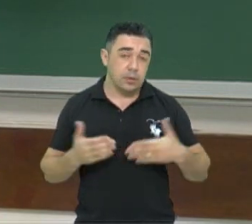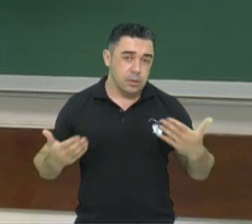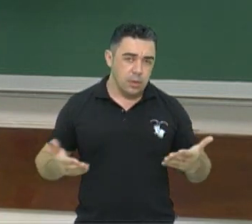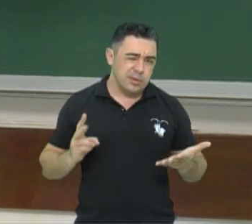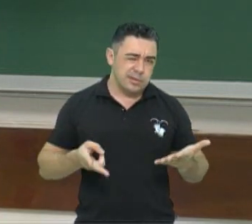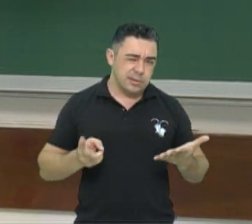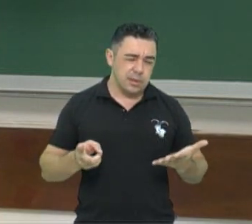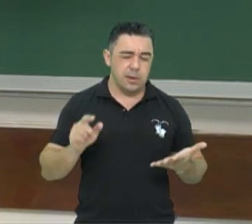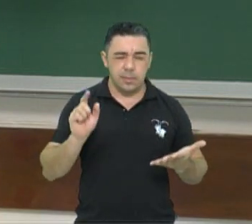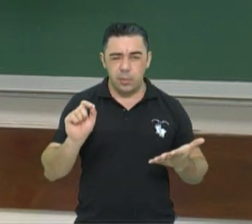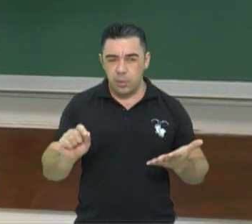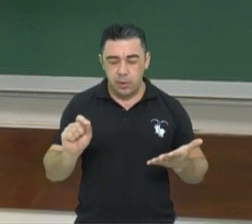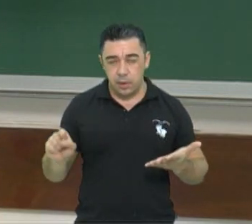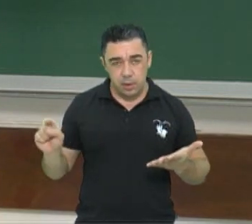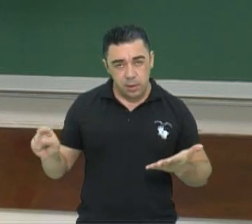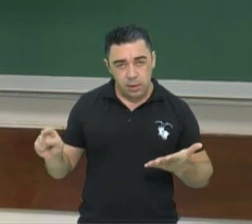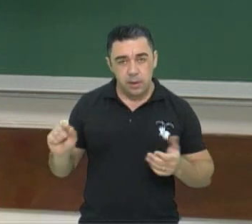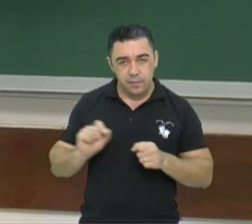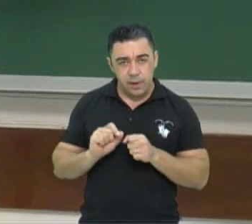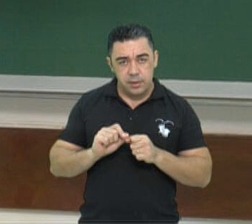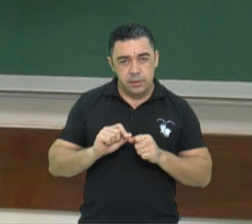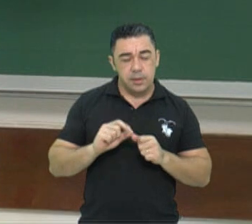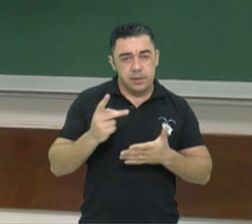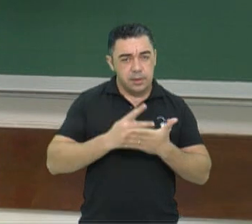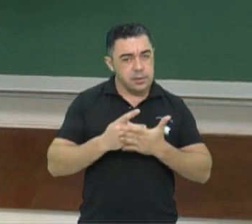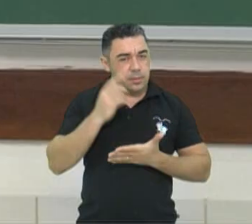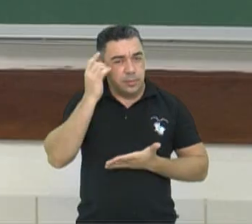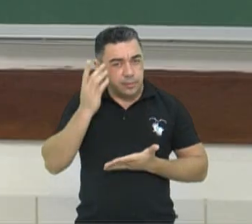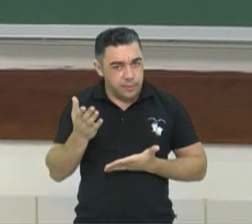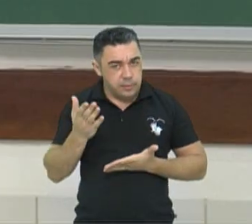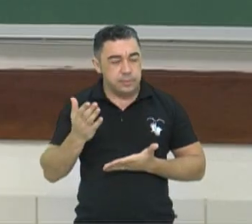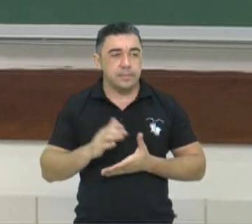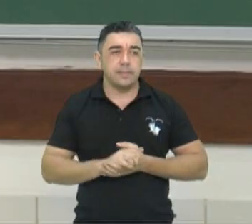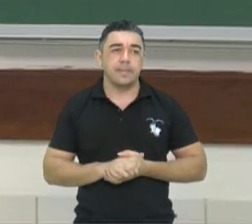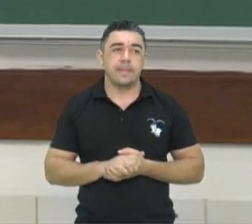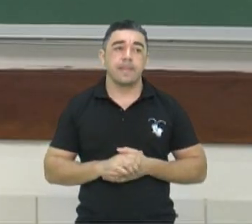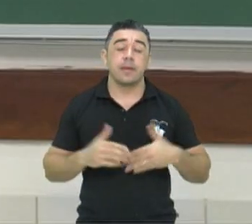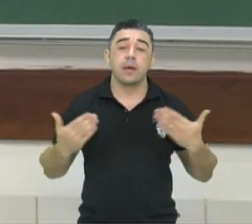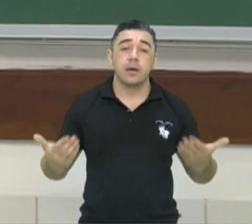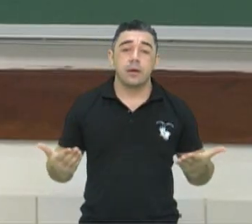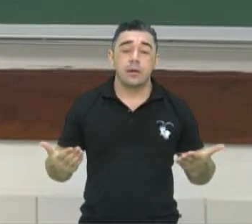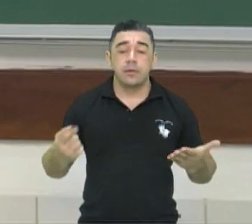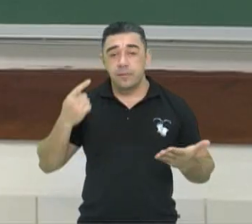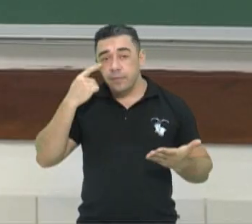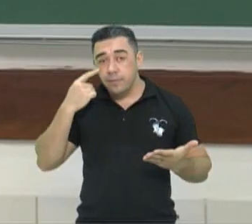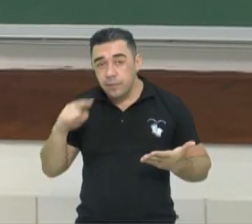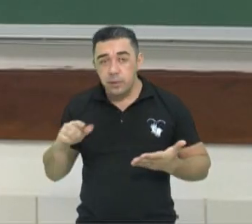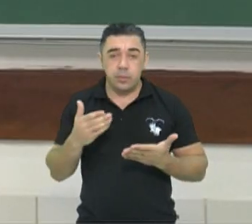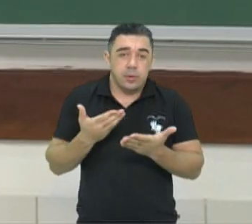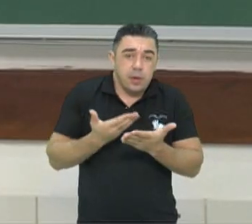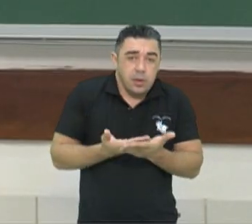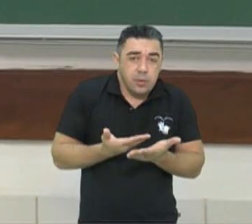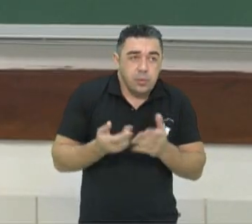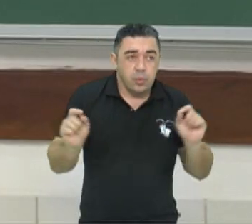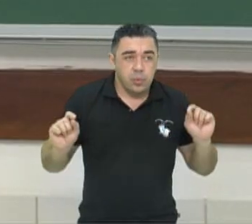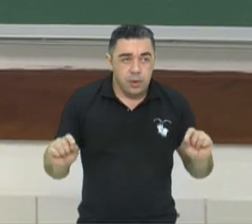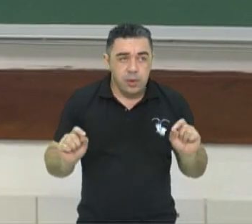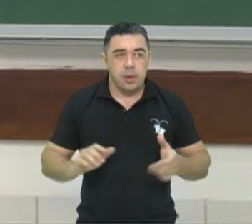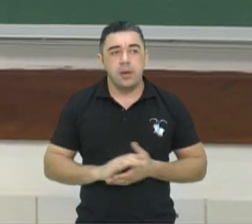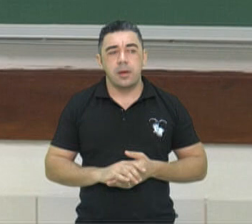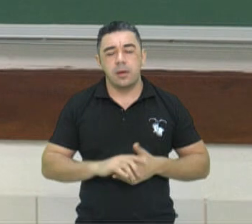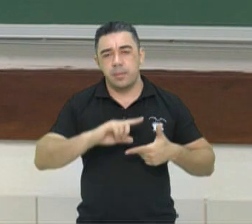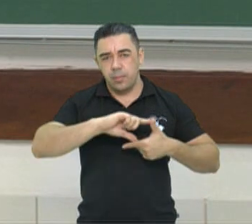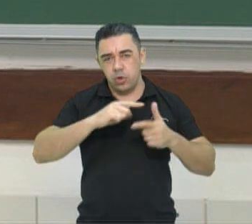falo que quando eu tenho figuras, muito mais fácil, tá, gente? Então, o que é que a gente viu na aula de hoje,